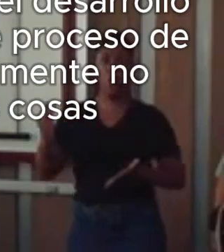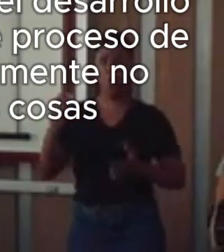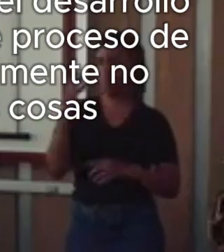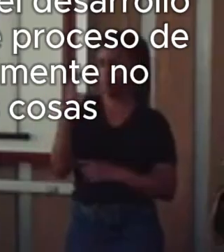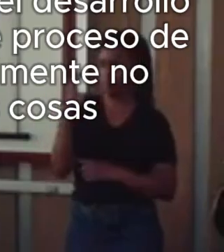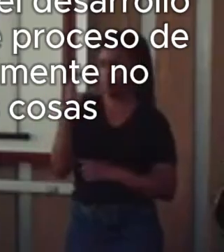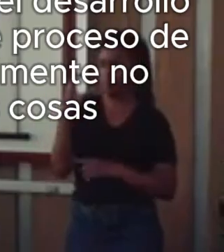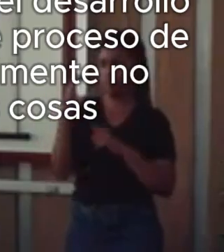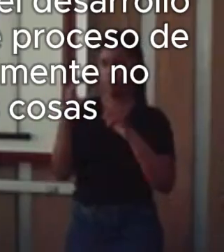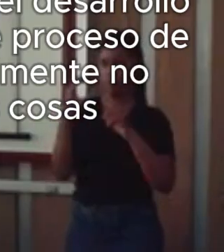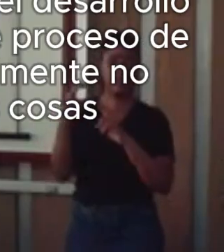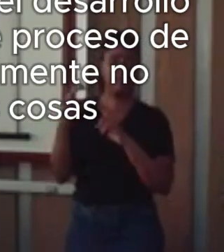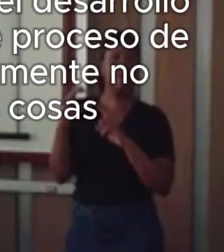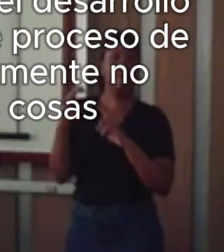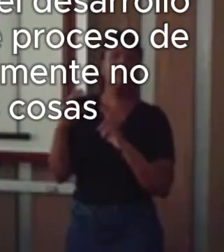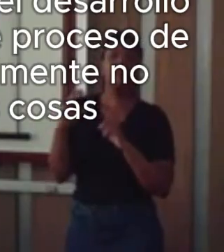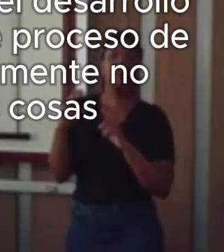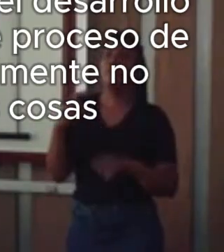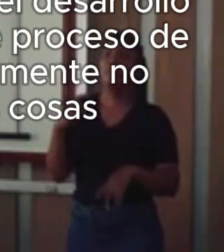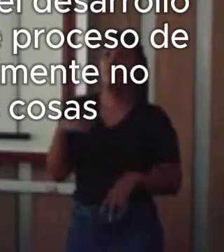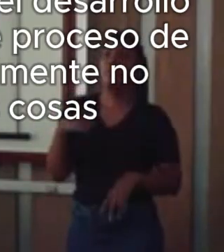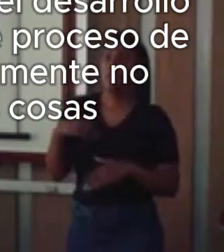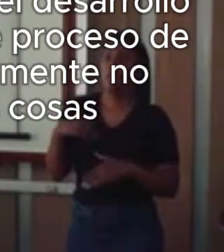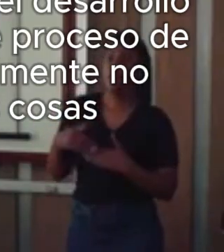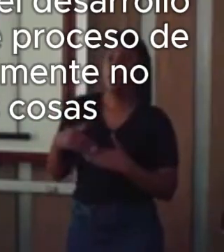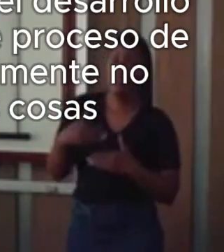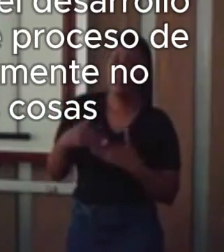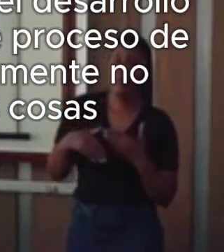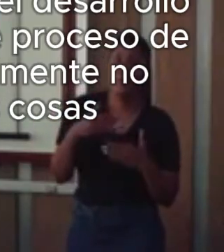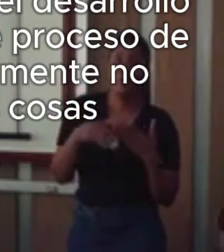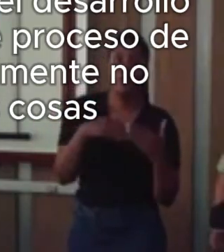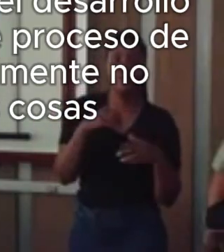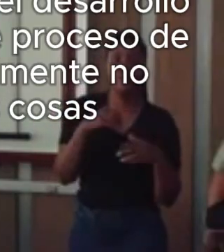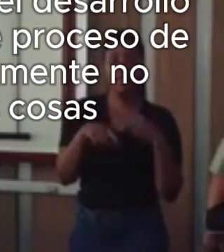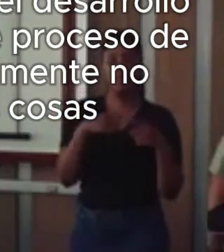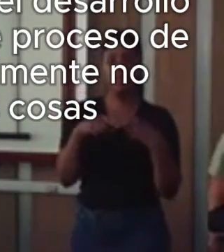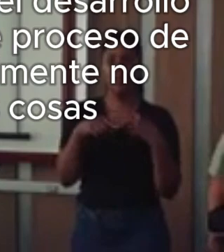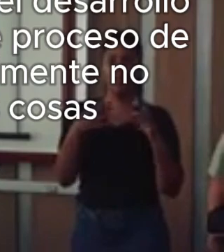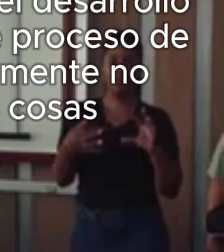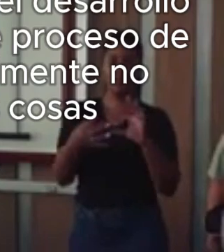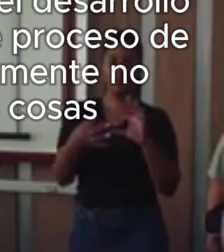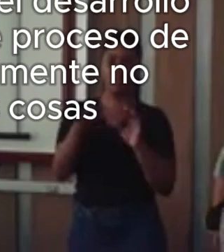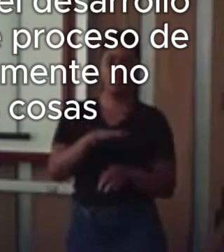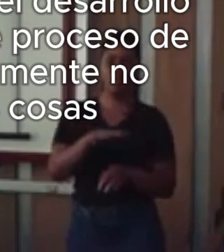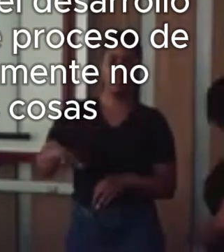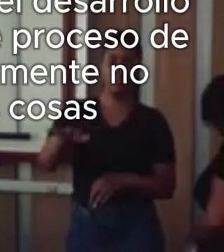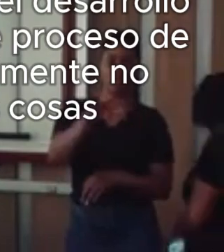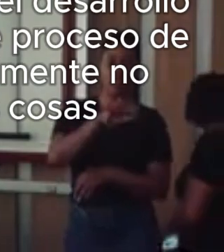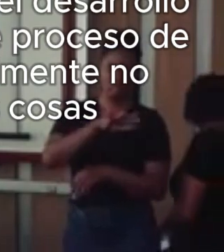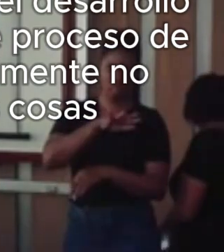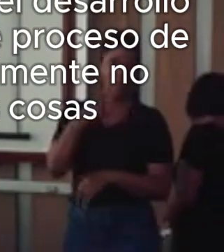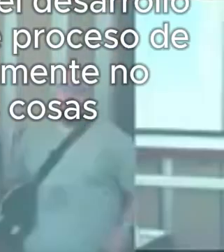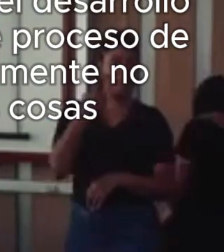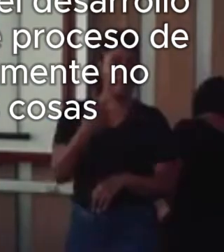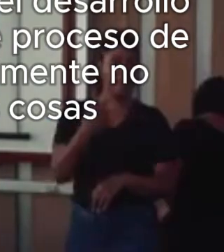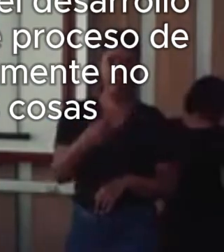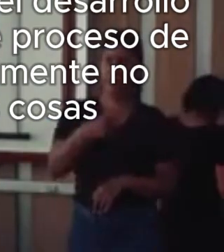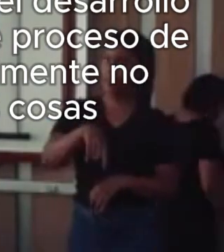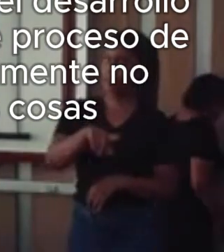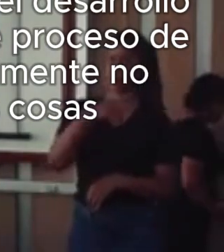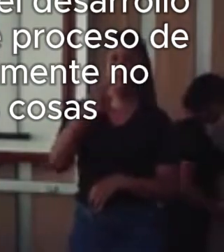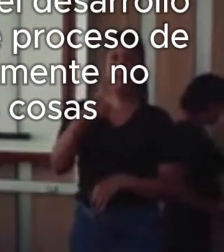cientificamente, depois teve todo esse processo de se ligar no mercado, que é algo extremamente interessante, que nós normalmente não temos